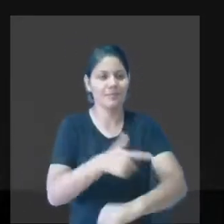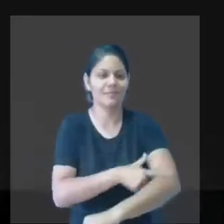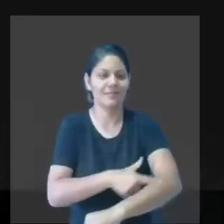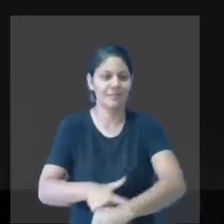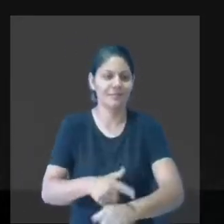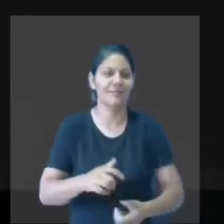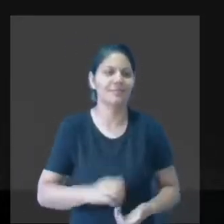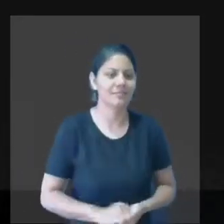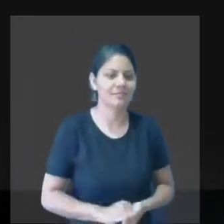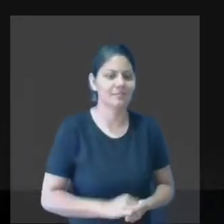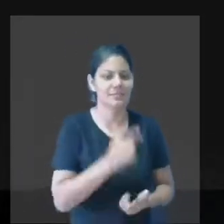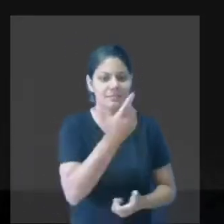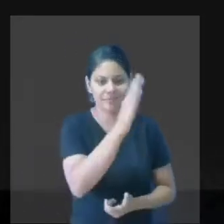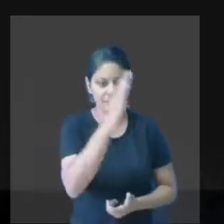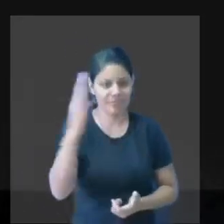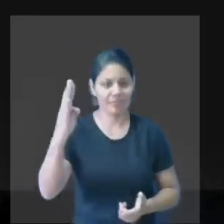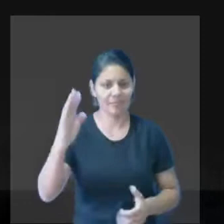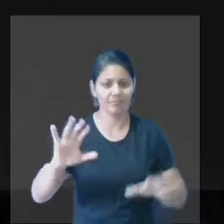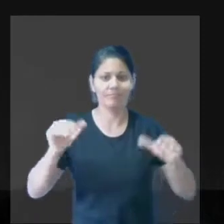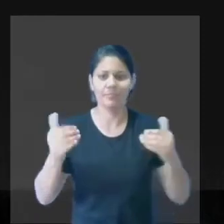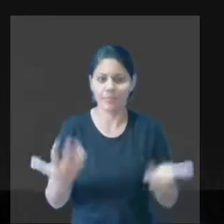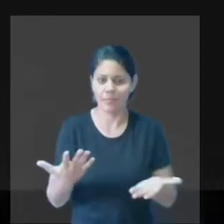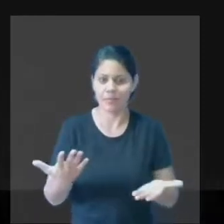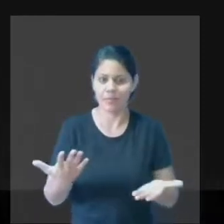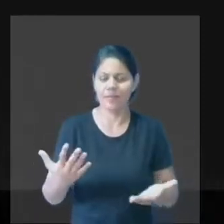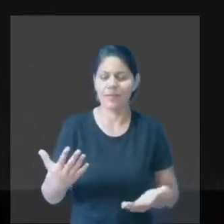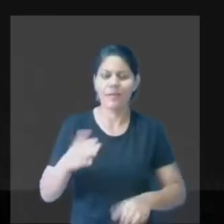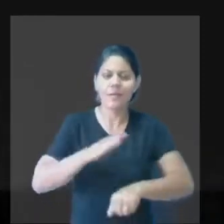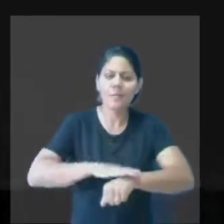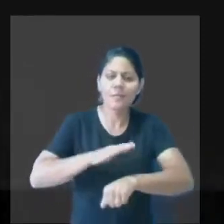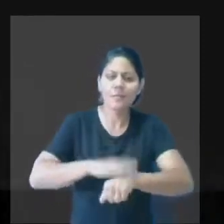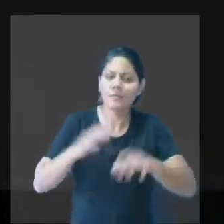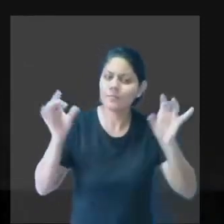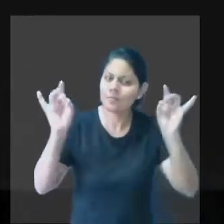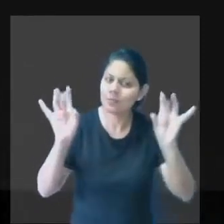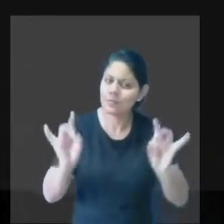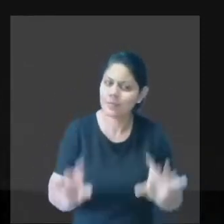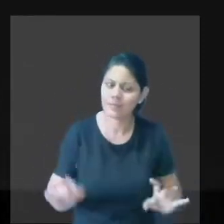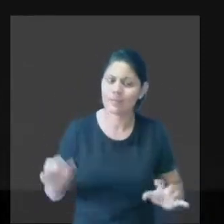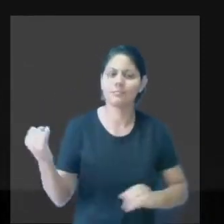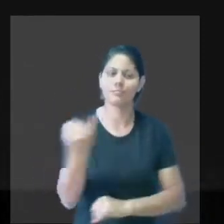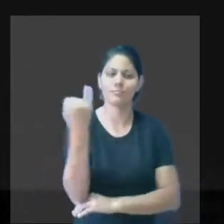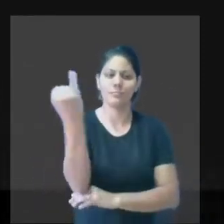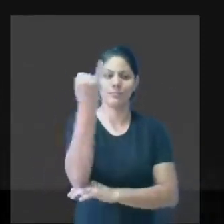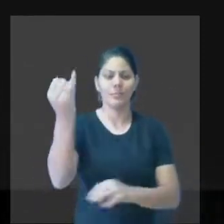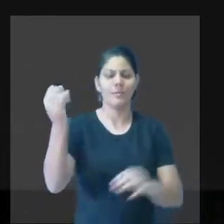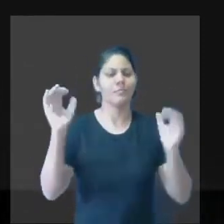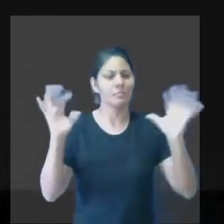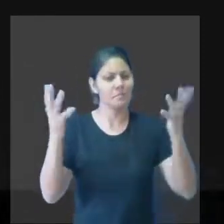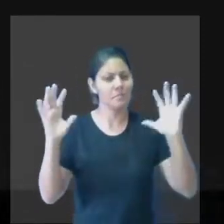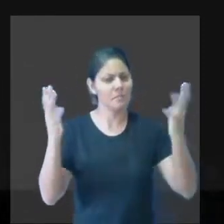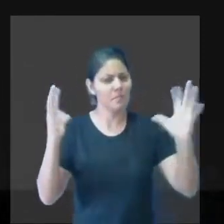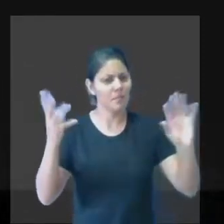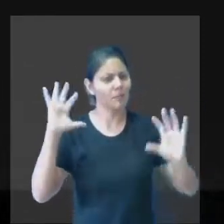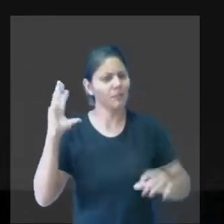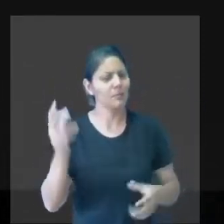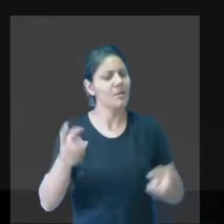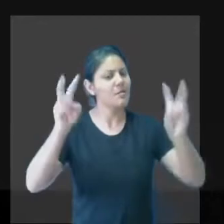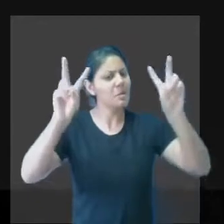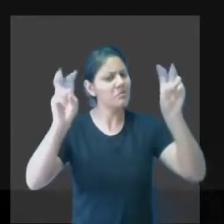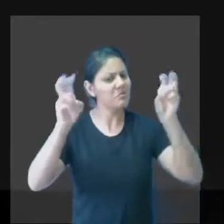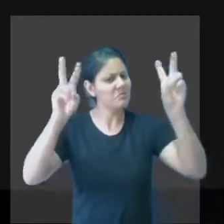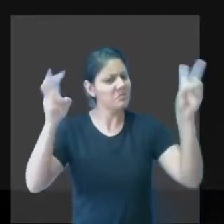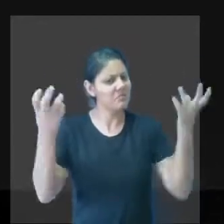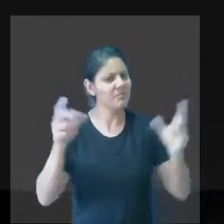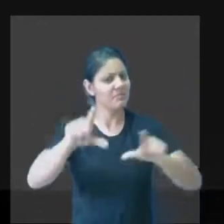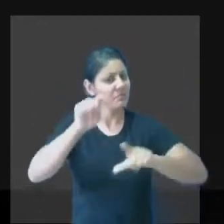16 anos foi em uma biblioteca. Então, realmente, é um momento bastante importante. Quero parabenizar toda a equipe pela escolha dos temas,